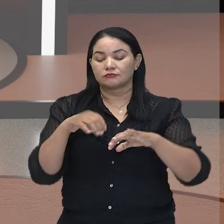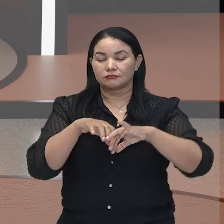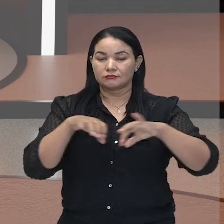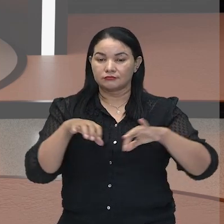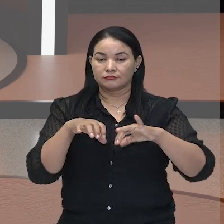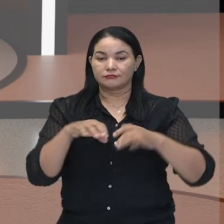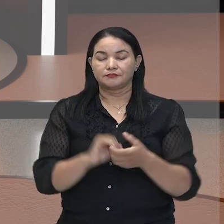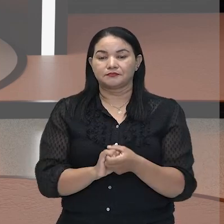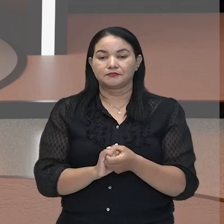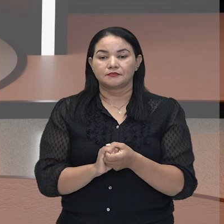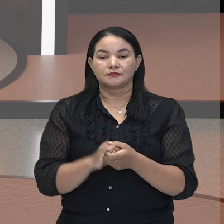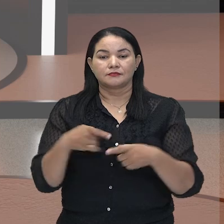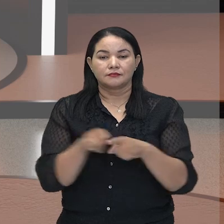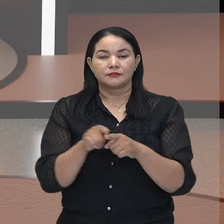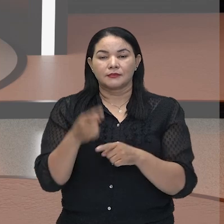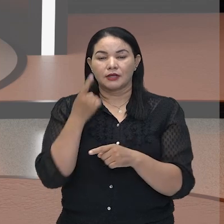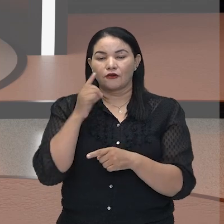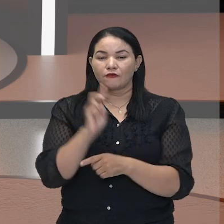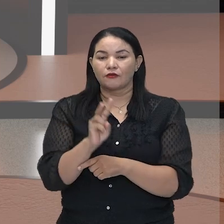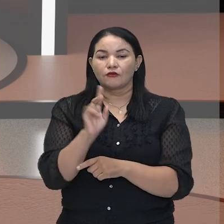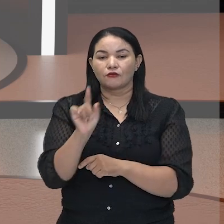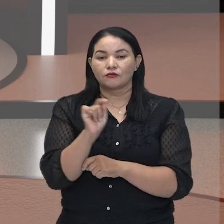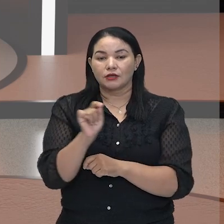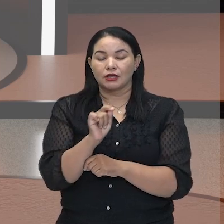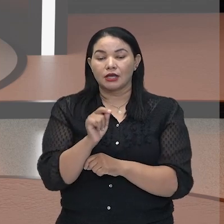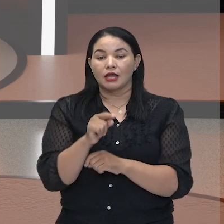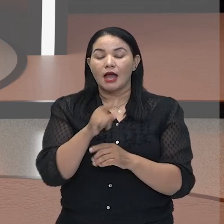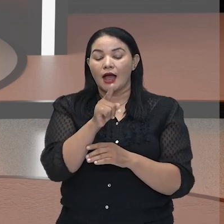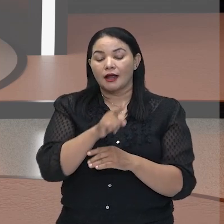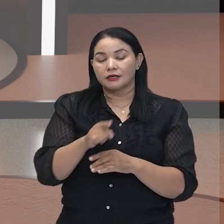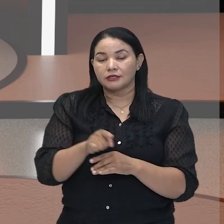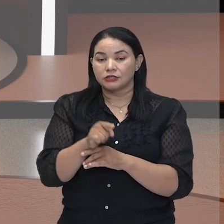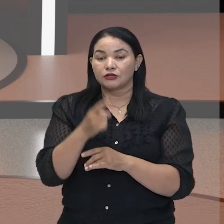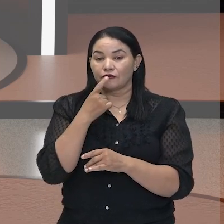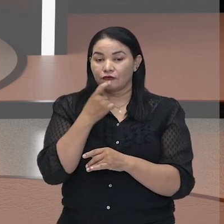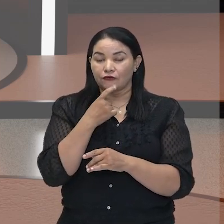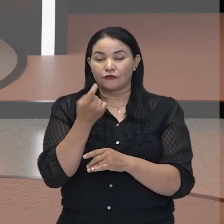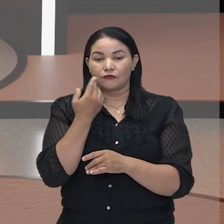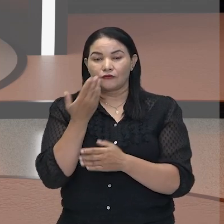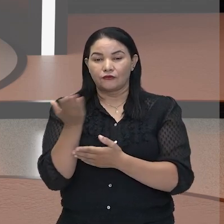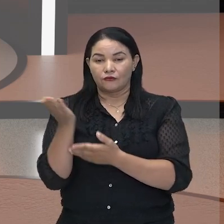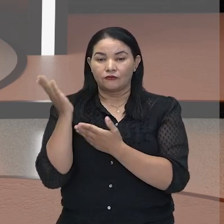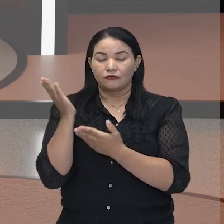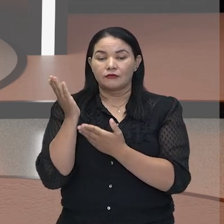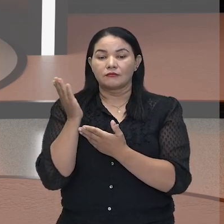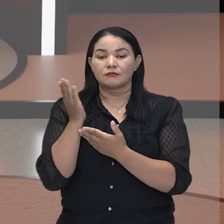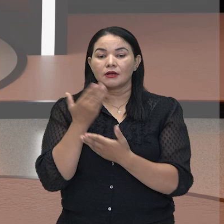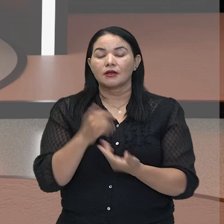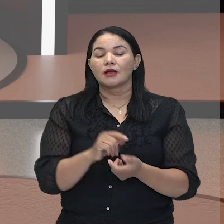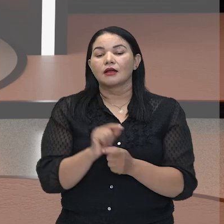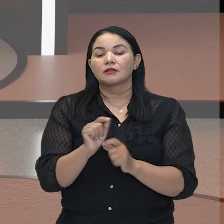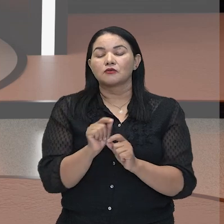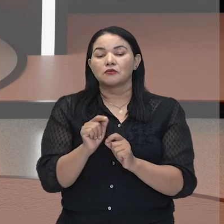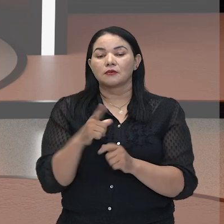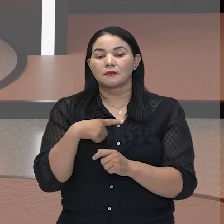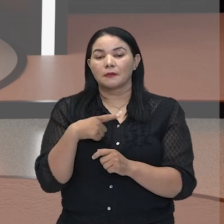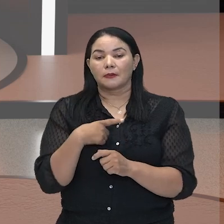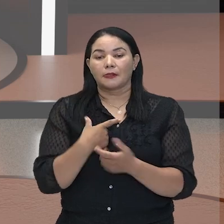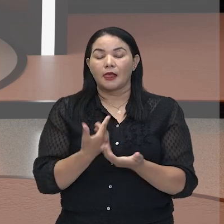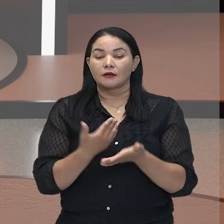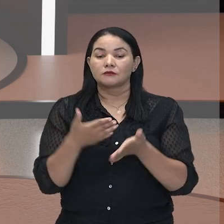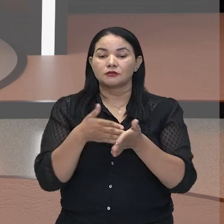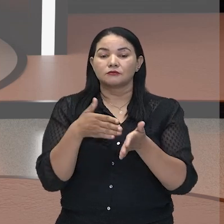diferenciadas. E ainda vocês conseguem observar essa linha vermelha que vai desde lá de cima, contornando ali o limite, né, da Finlândia